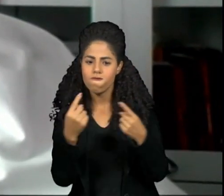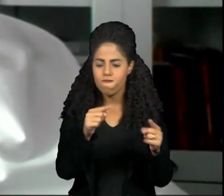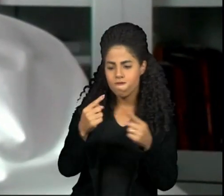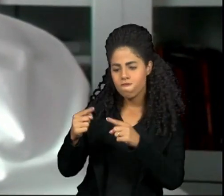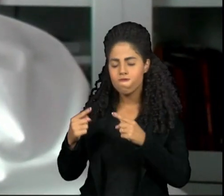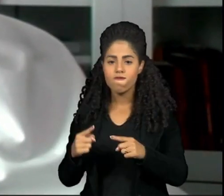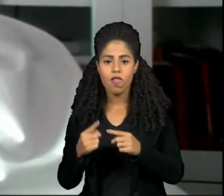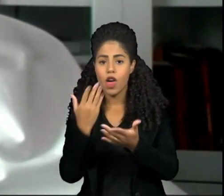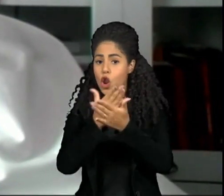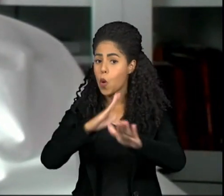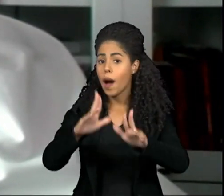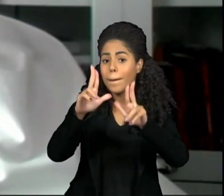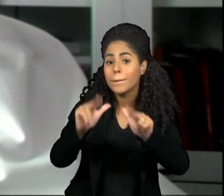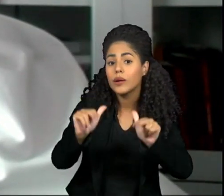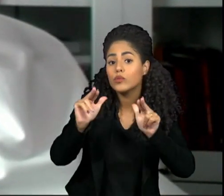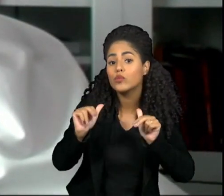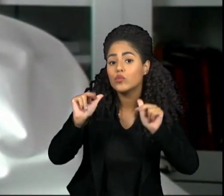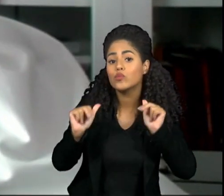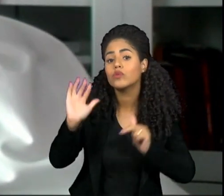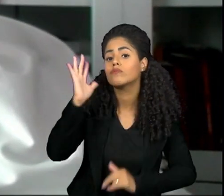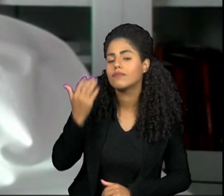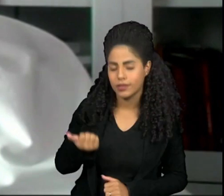contra determinados grupos